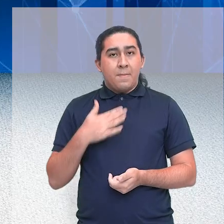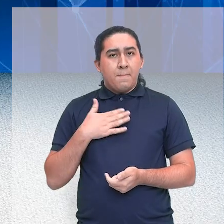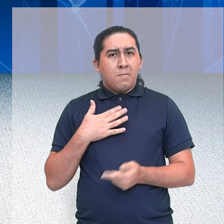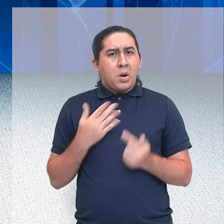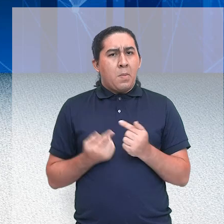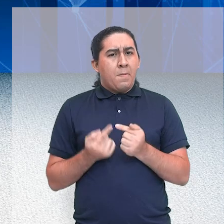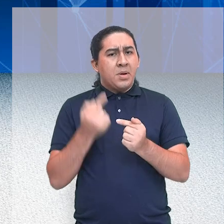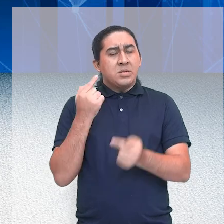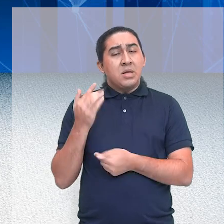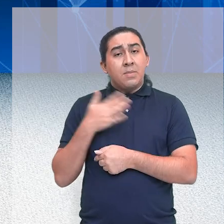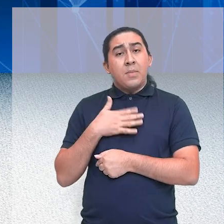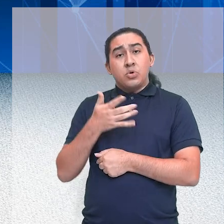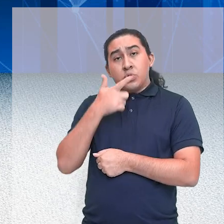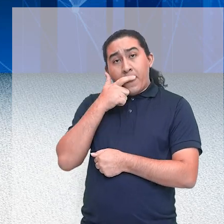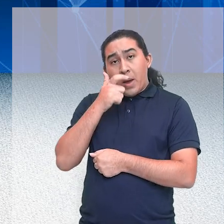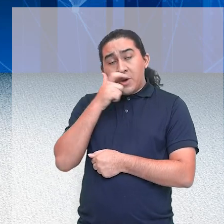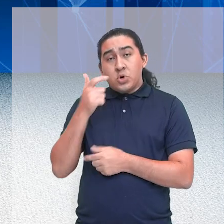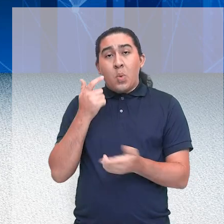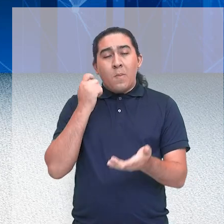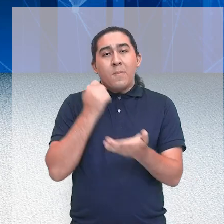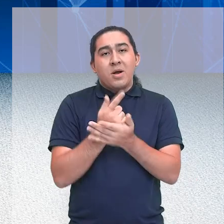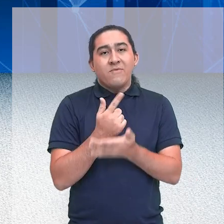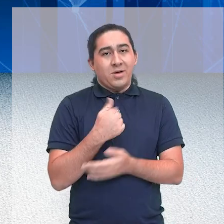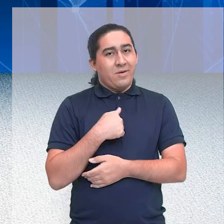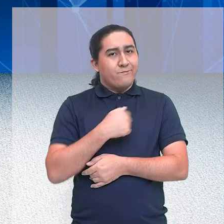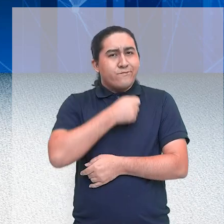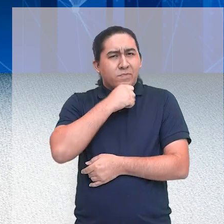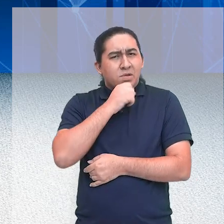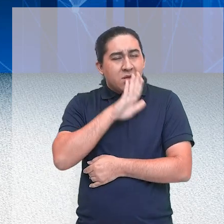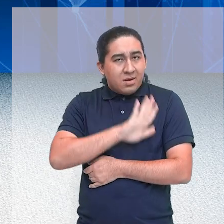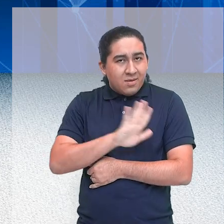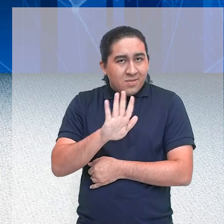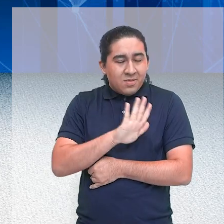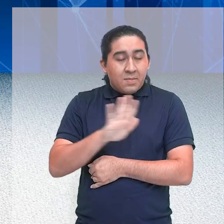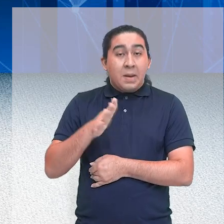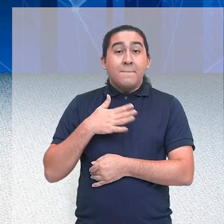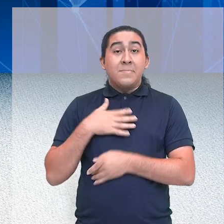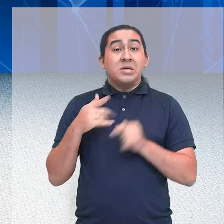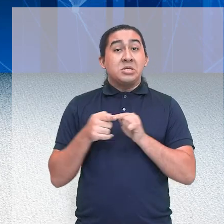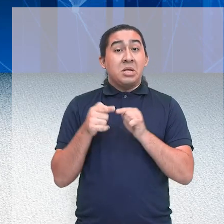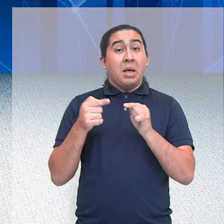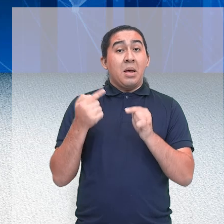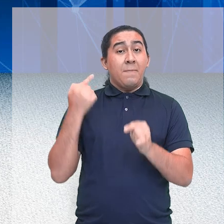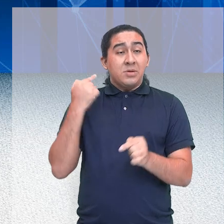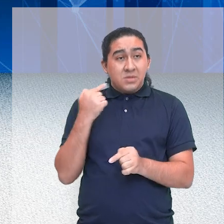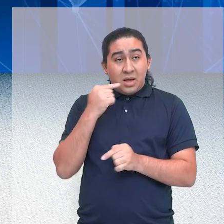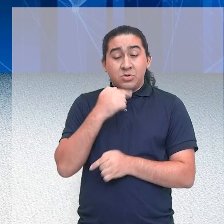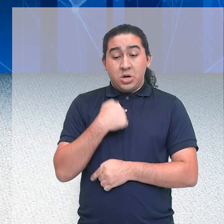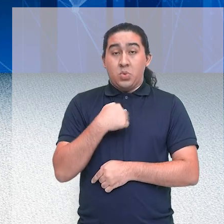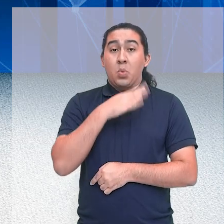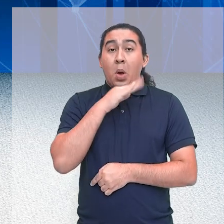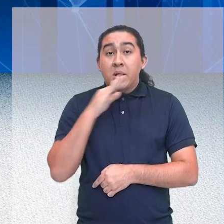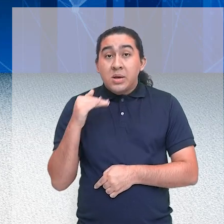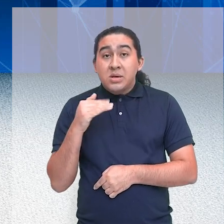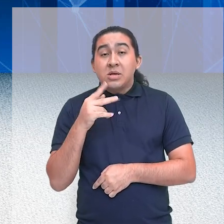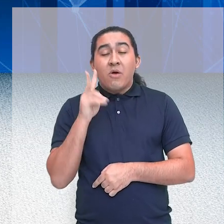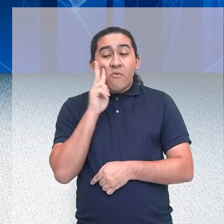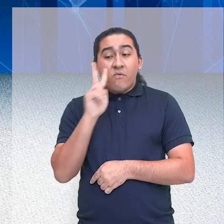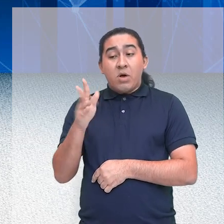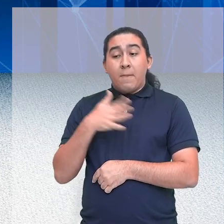né, os meus pais eles compravam ali, eu não sou tão antiga, mas na minha infância eles compravam ali